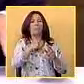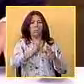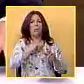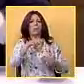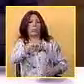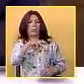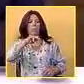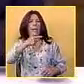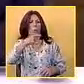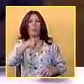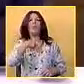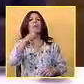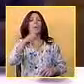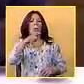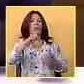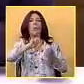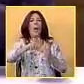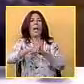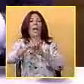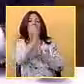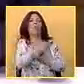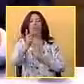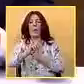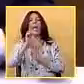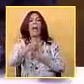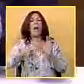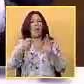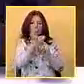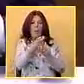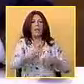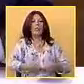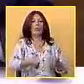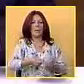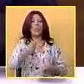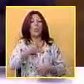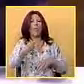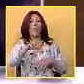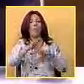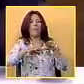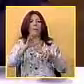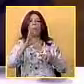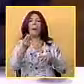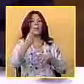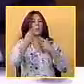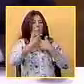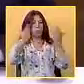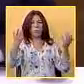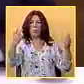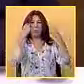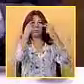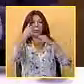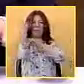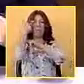também não por decreto. A minha mensagem é até combater as despesas. Portanto, eu vou utilizar o máximo da exposição pública que me puderem